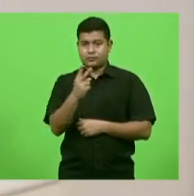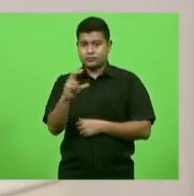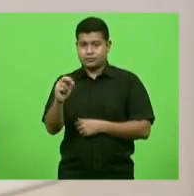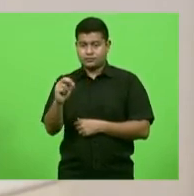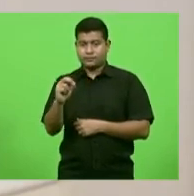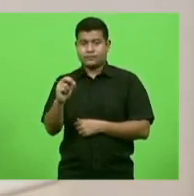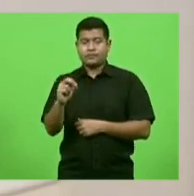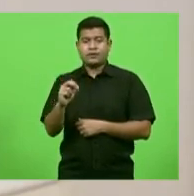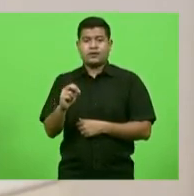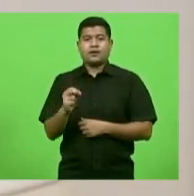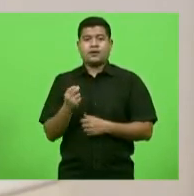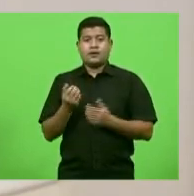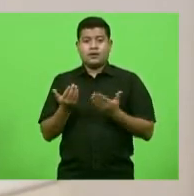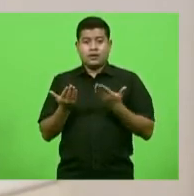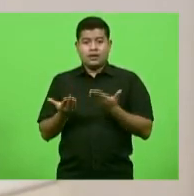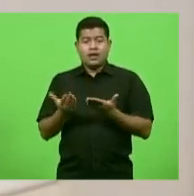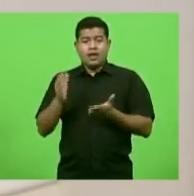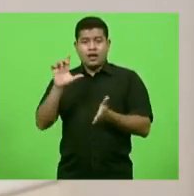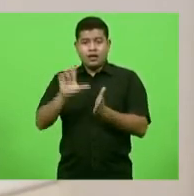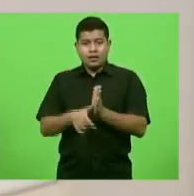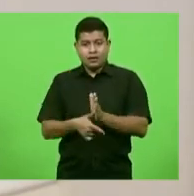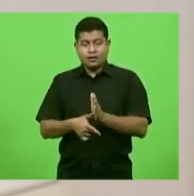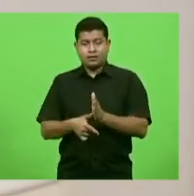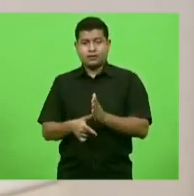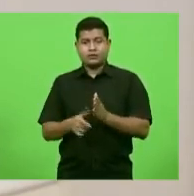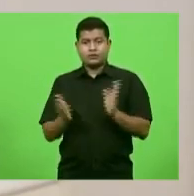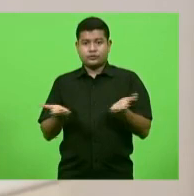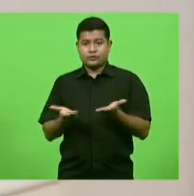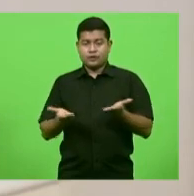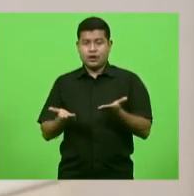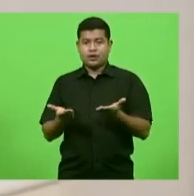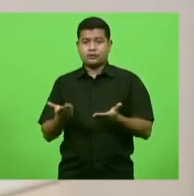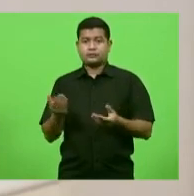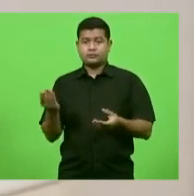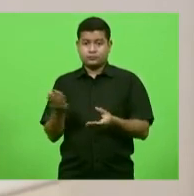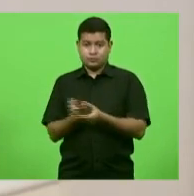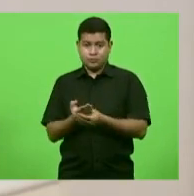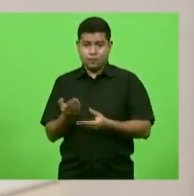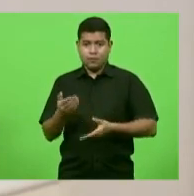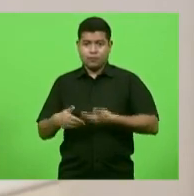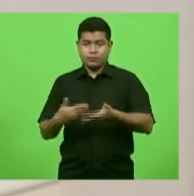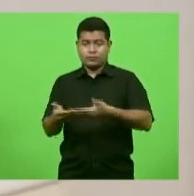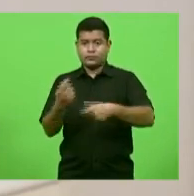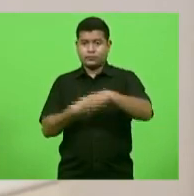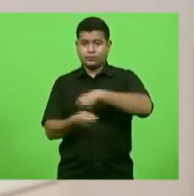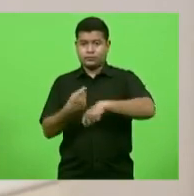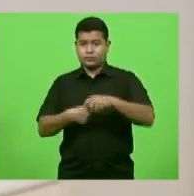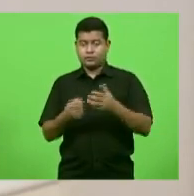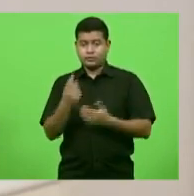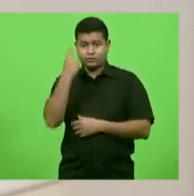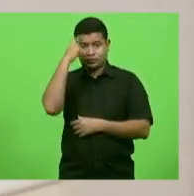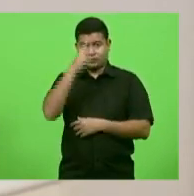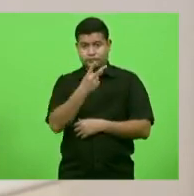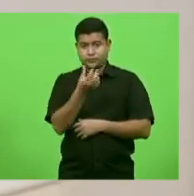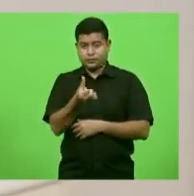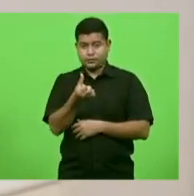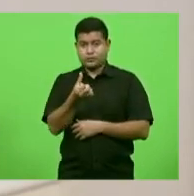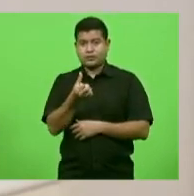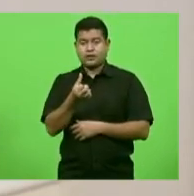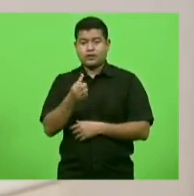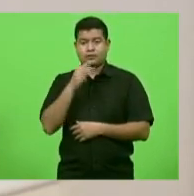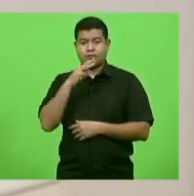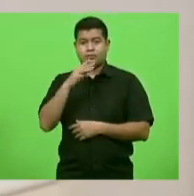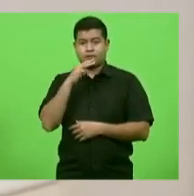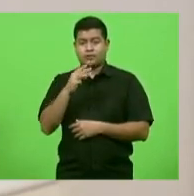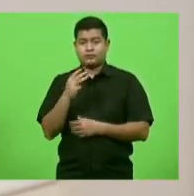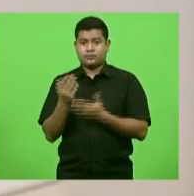sendo que, após a deflagração do processo administrativo, em 26 de março de 2020, Fábio Guasti remete